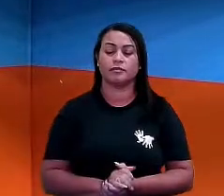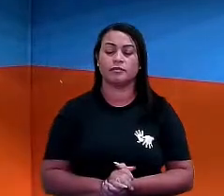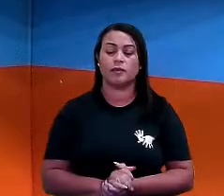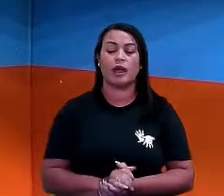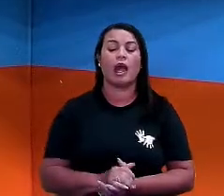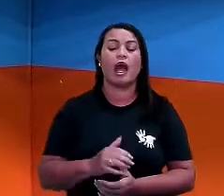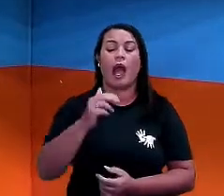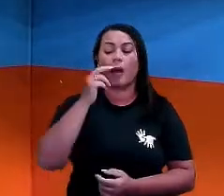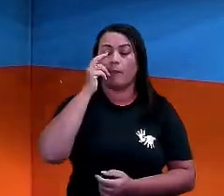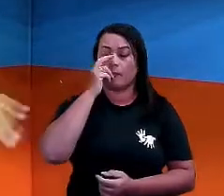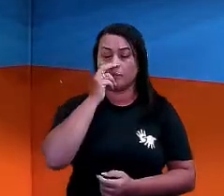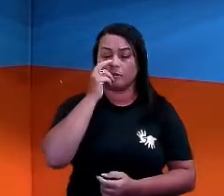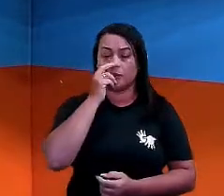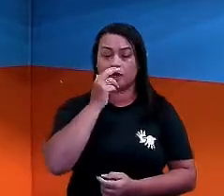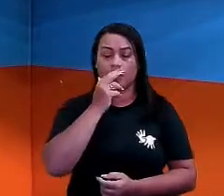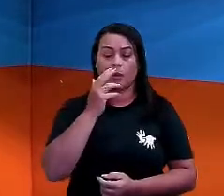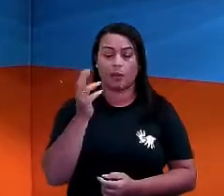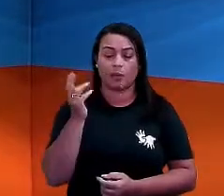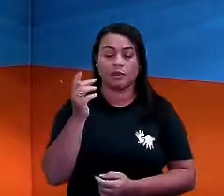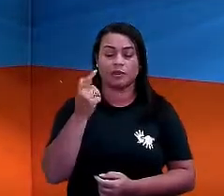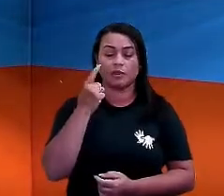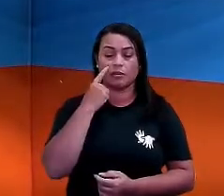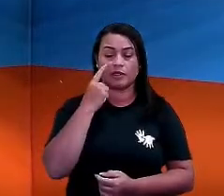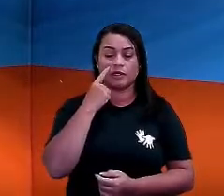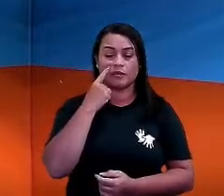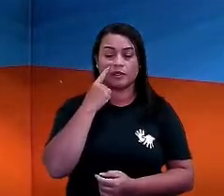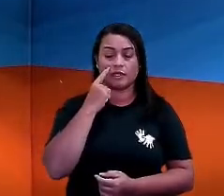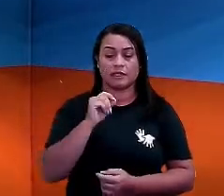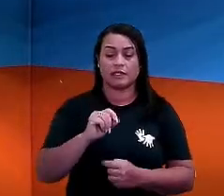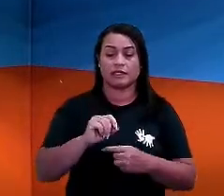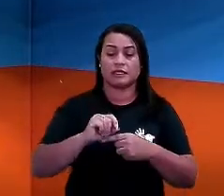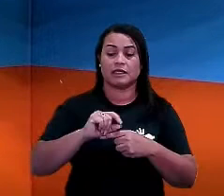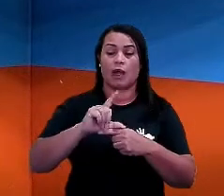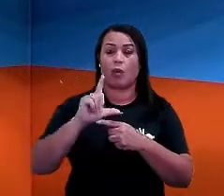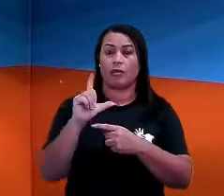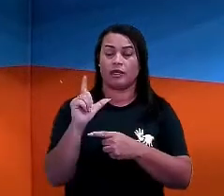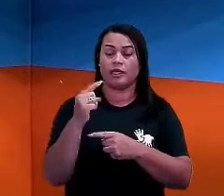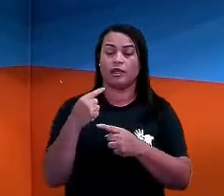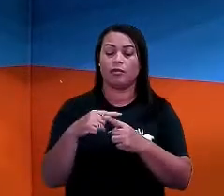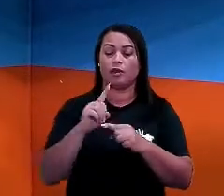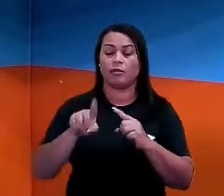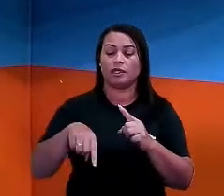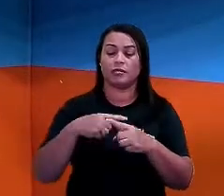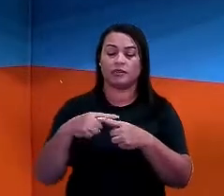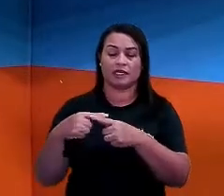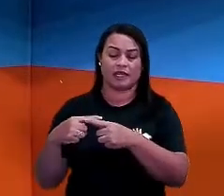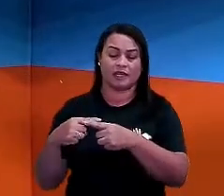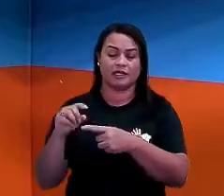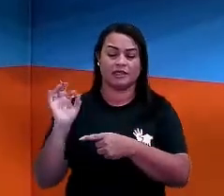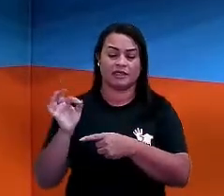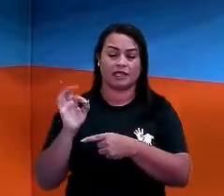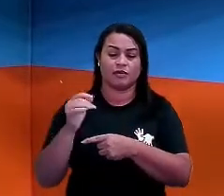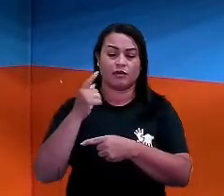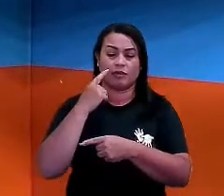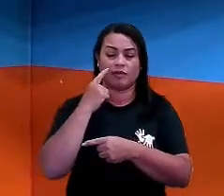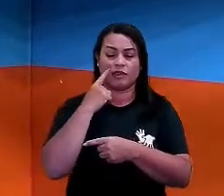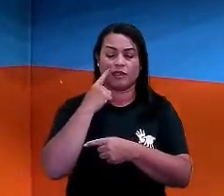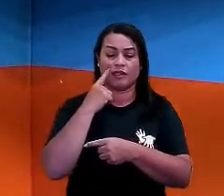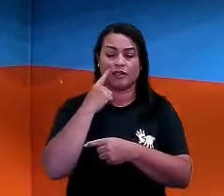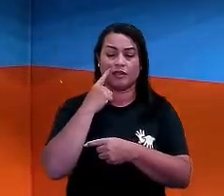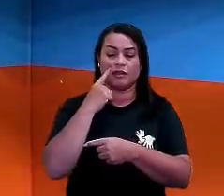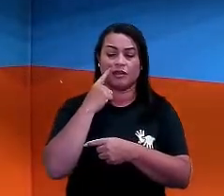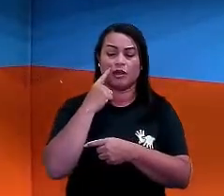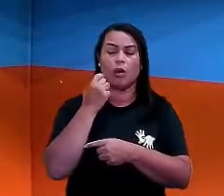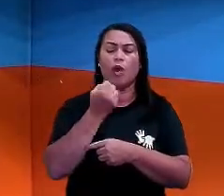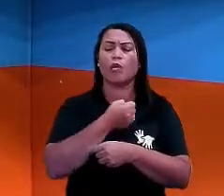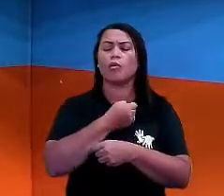a mesma coisa. Se está aumentando é porque eu multipliquei, né? Se eu tivesse dividido, teria diminuído. Então,